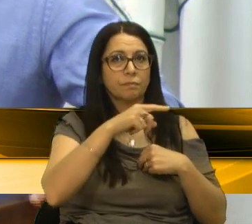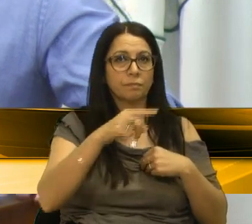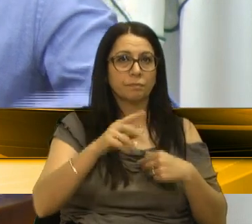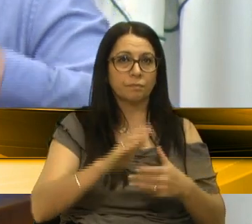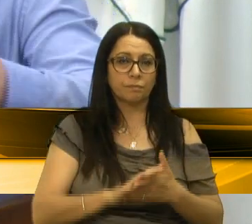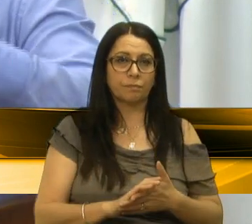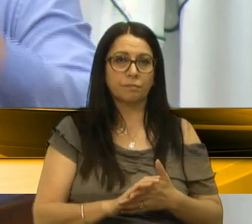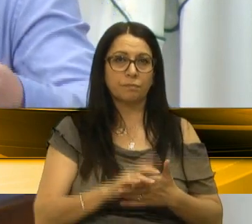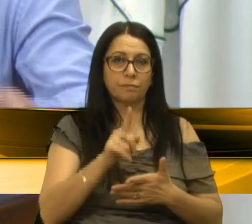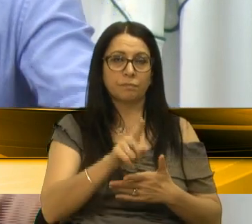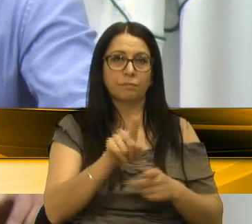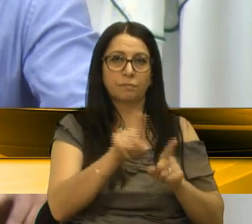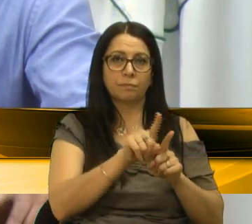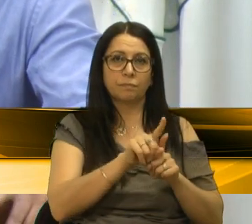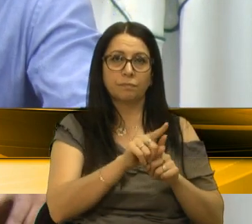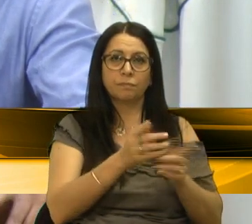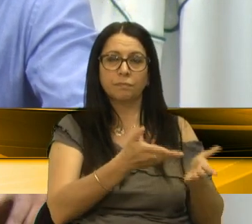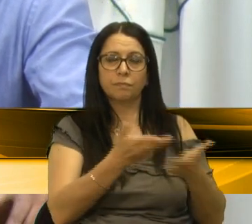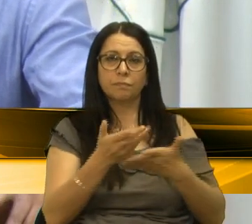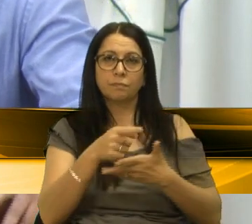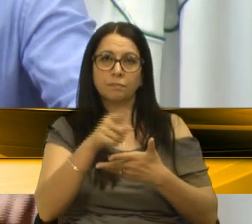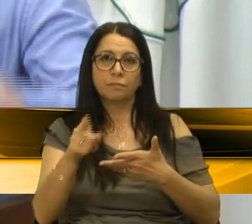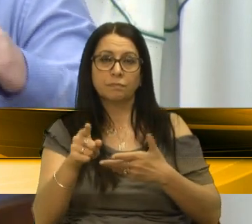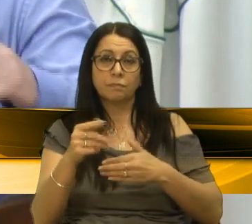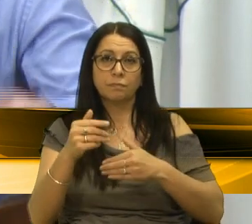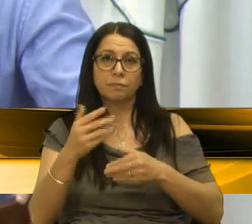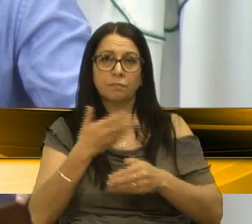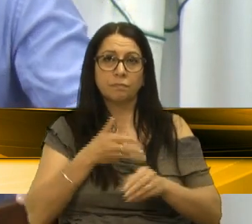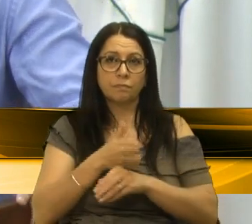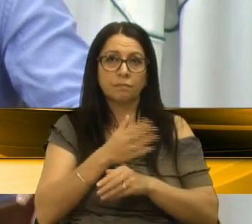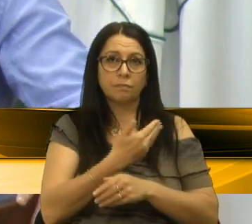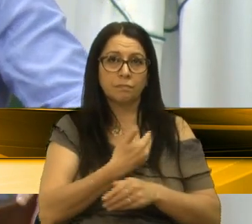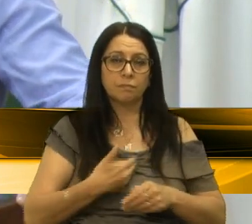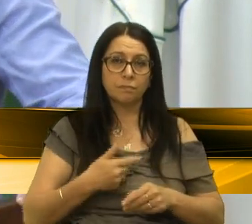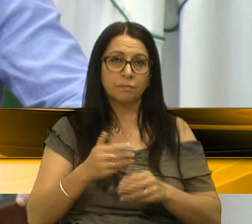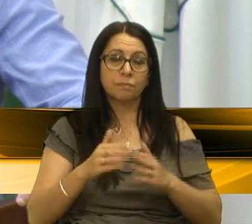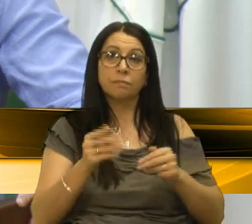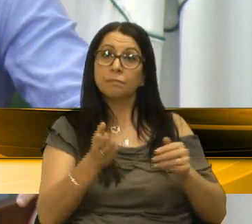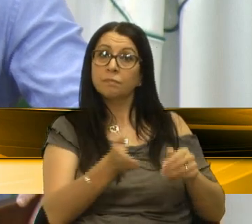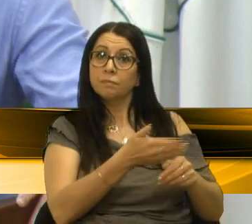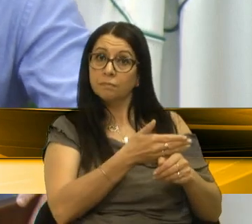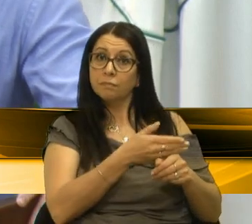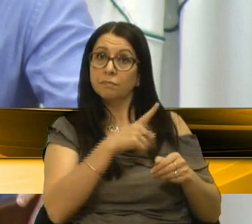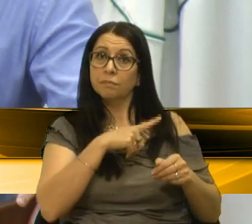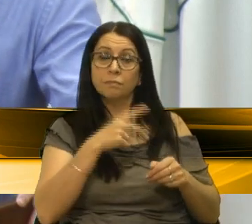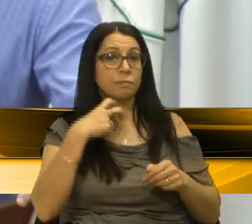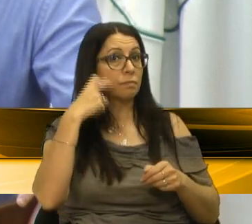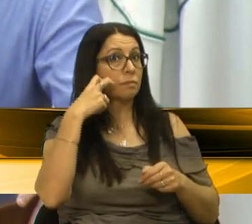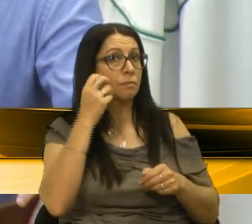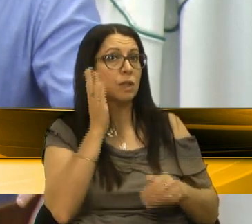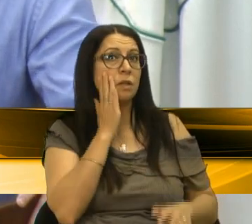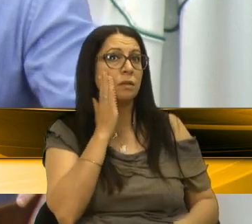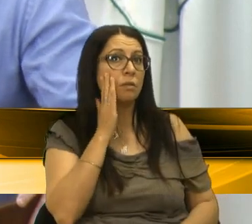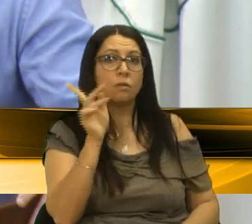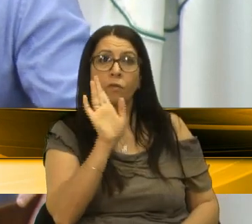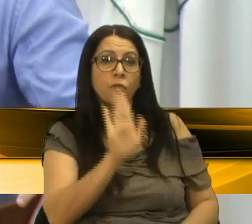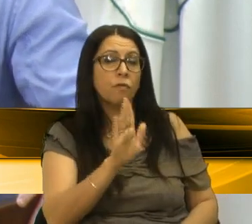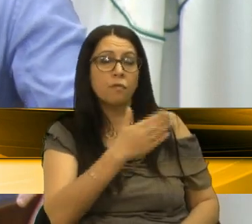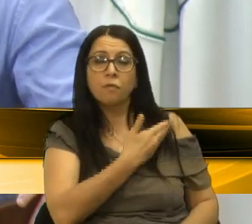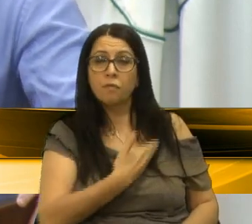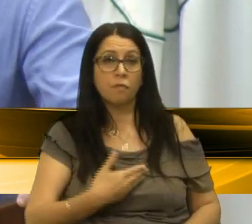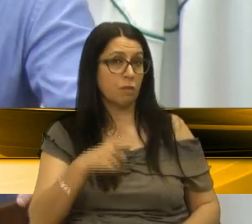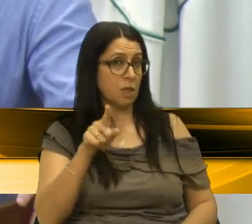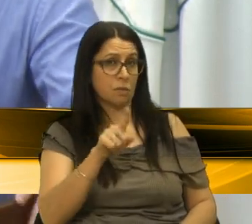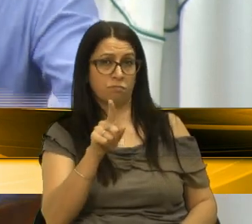E se eu fosse convidado para participar desse governo, eu pediria para sair. Porque quem tem vergonha na cara não fica num governo desse, que